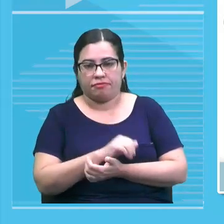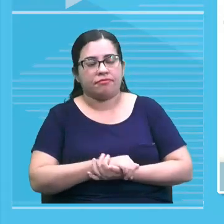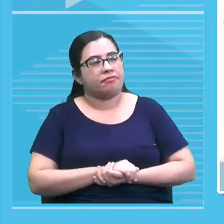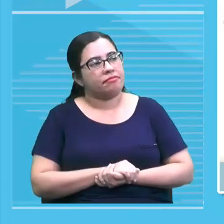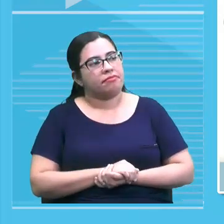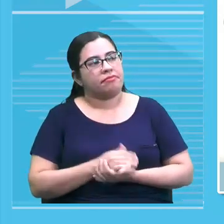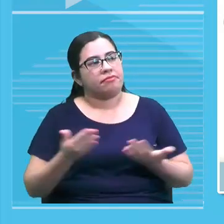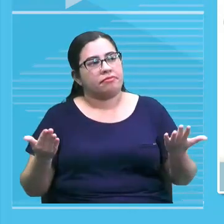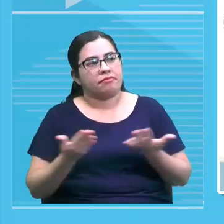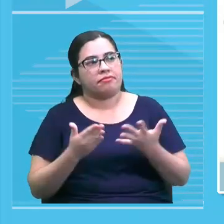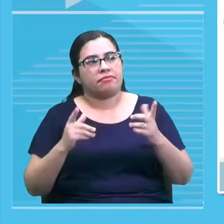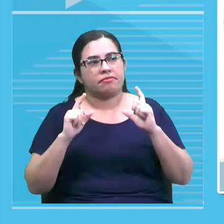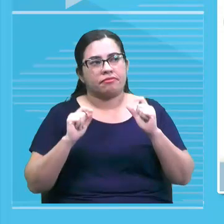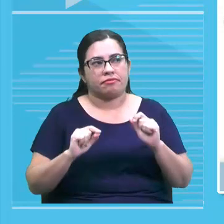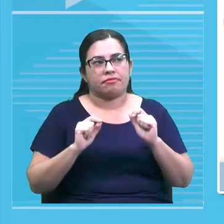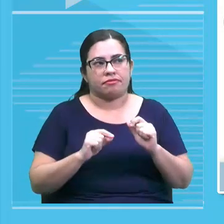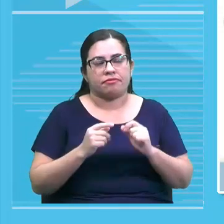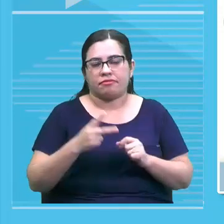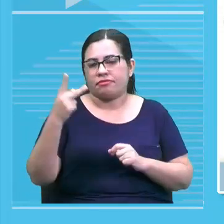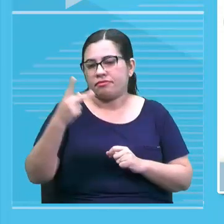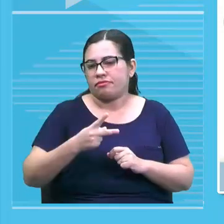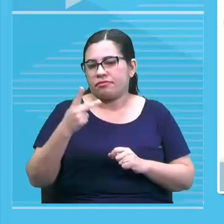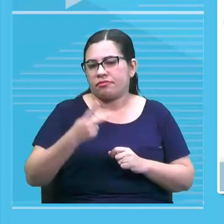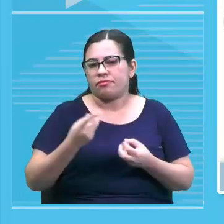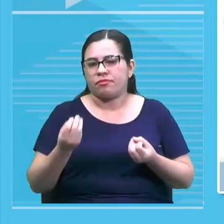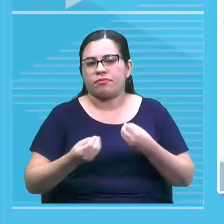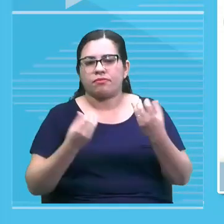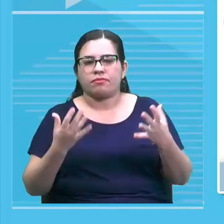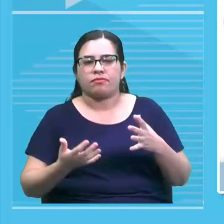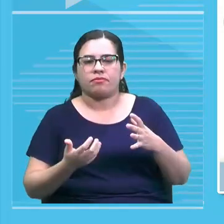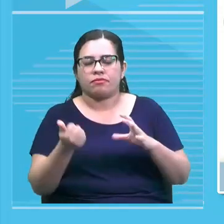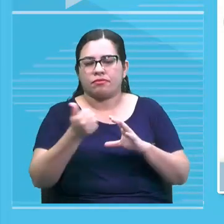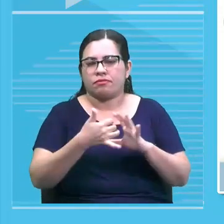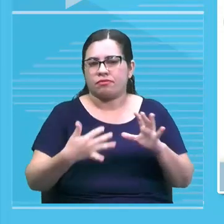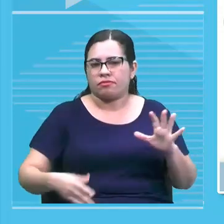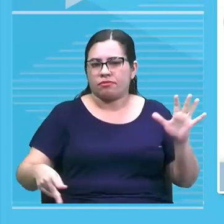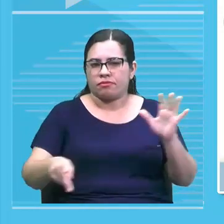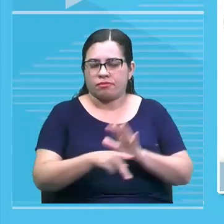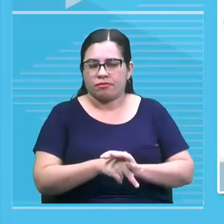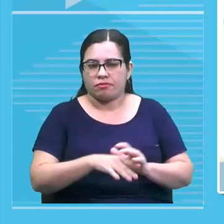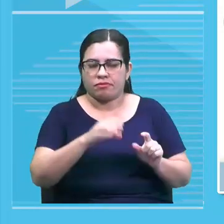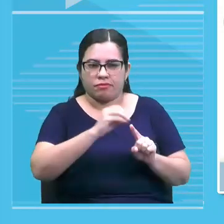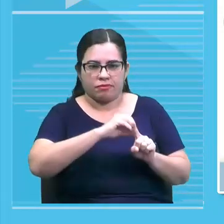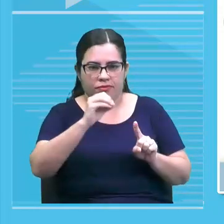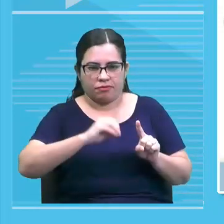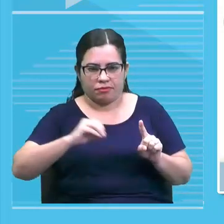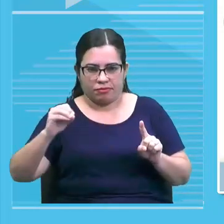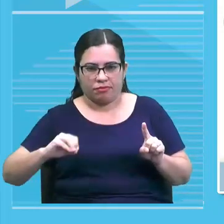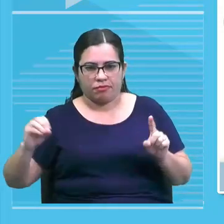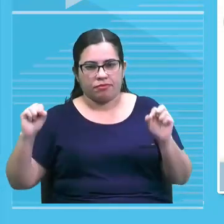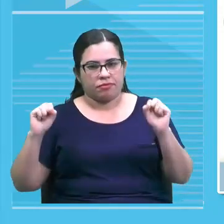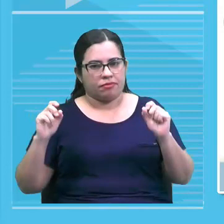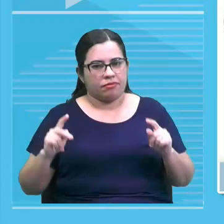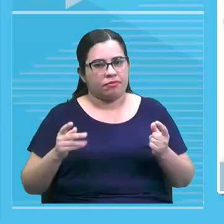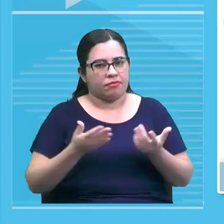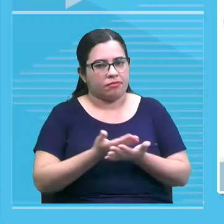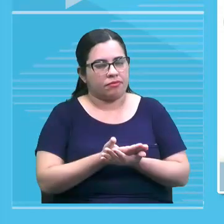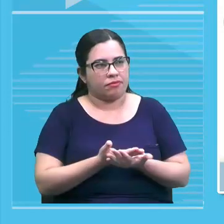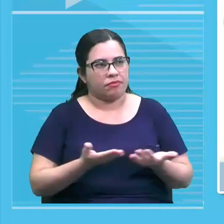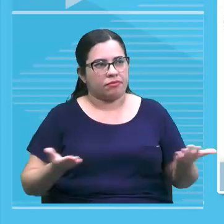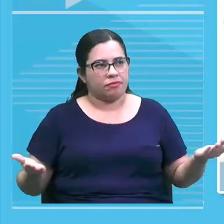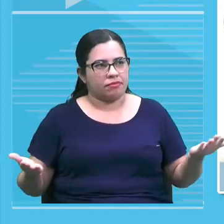Vamos agora para a segunda forma de classificar essas ondas galerinha